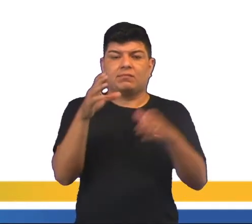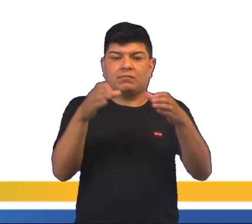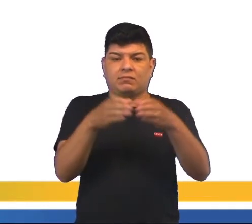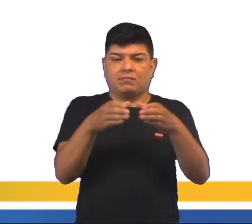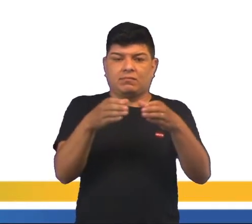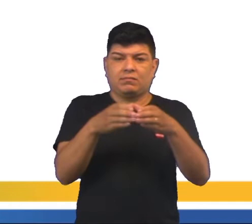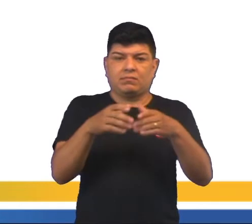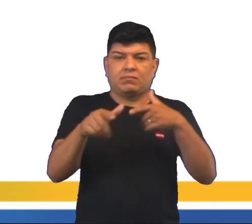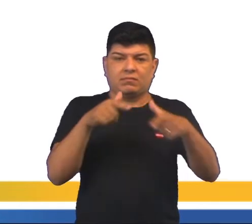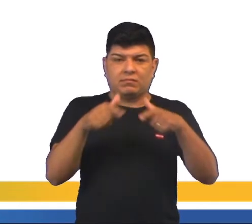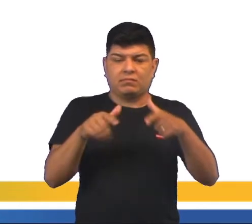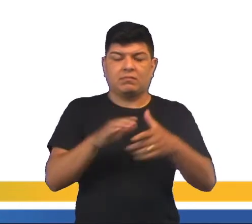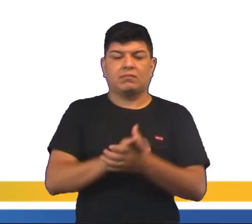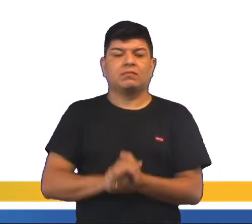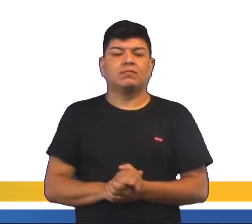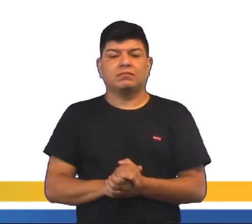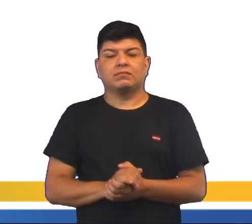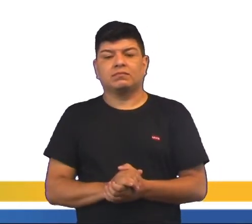operária.